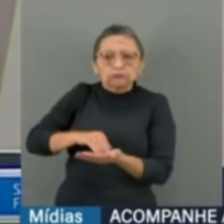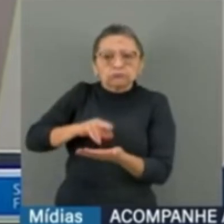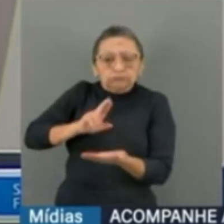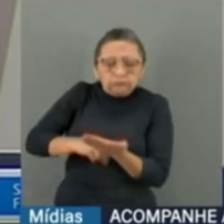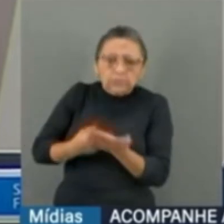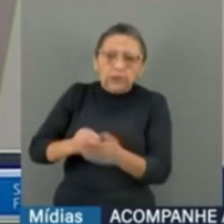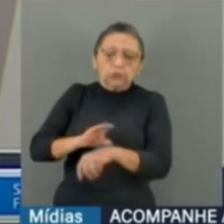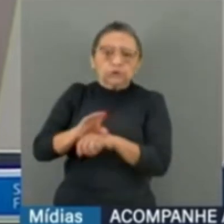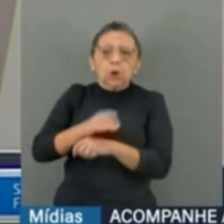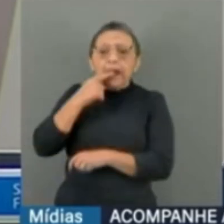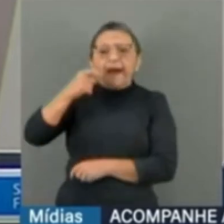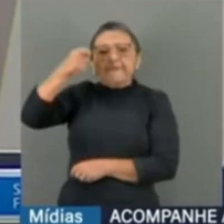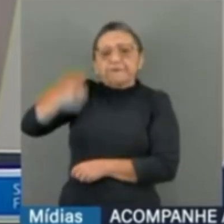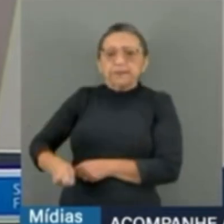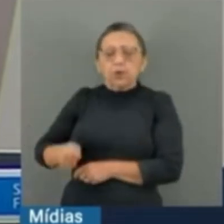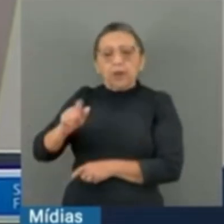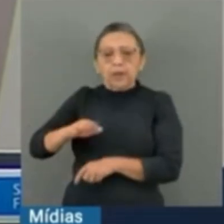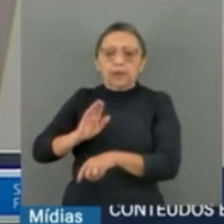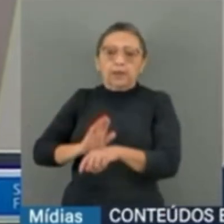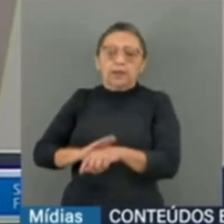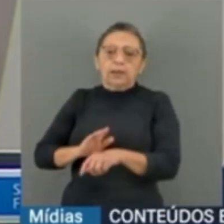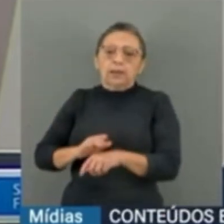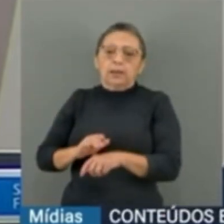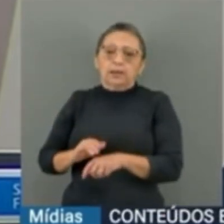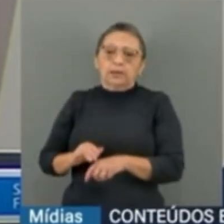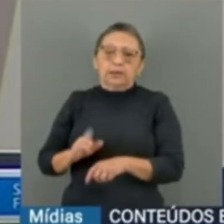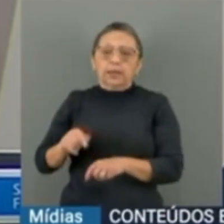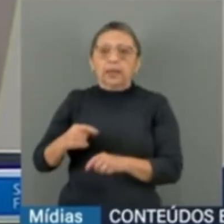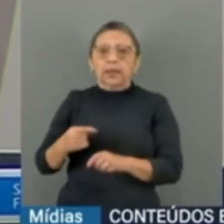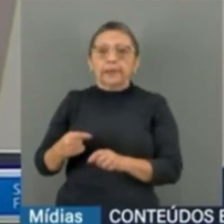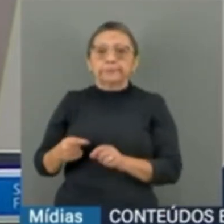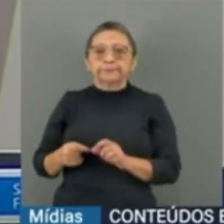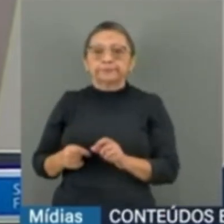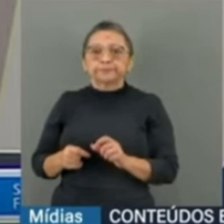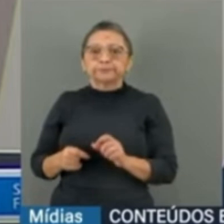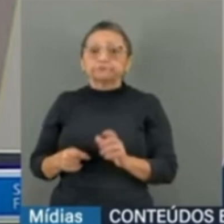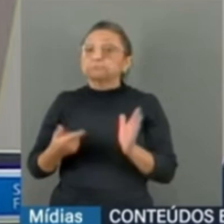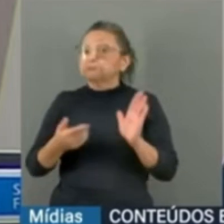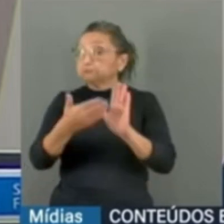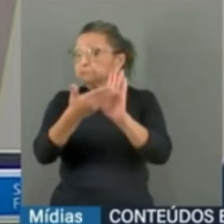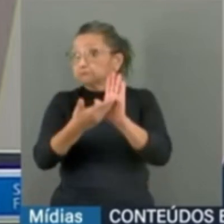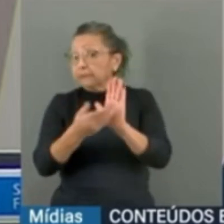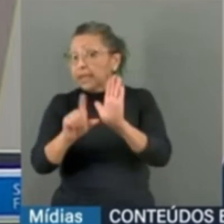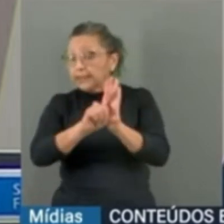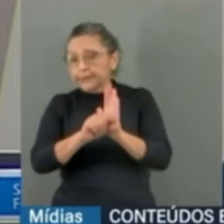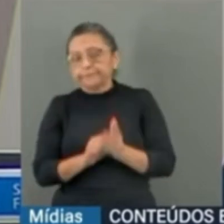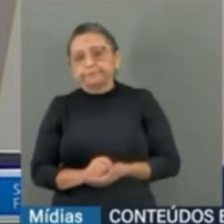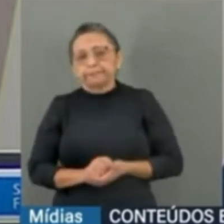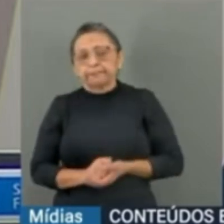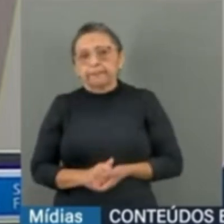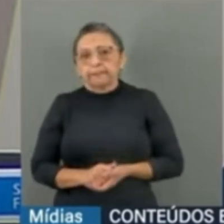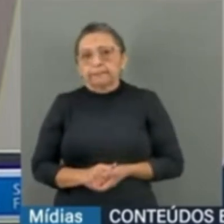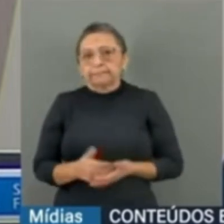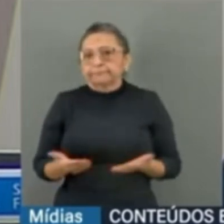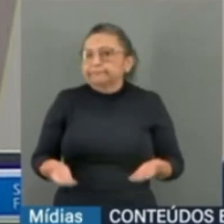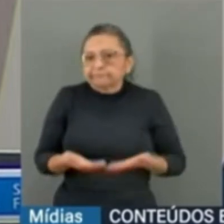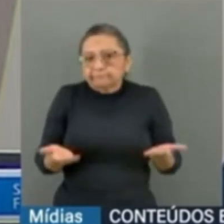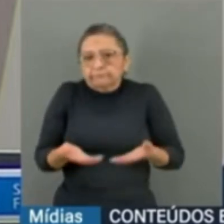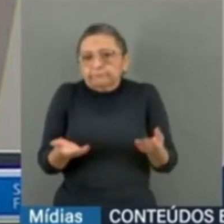é o devido, que é a expressão da Constituição. E,